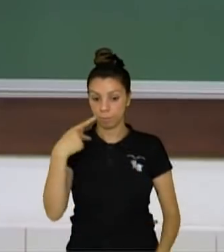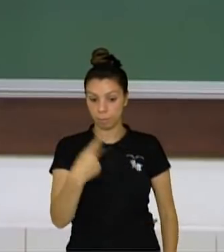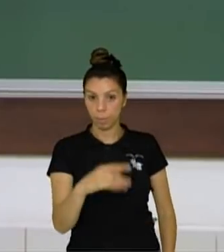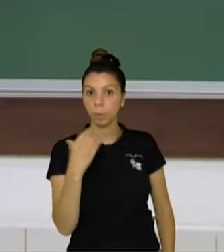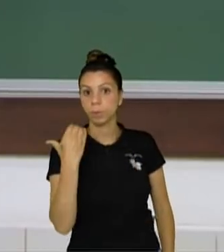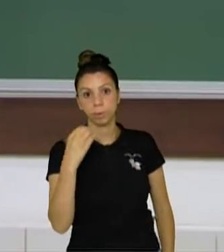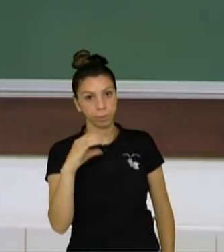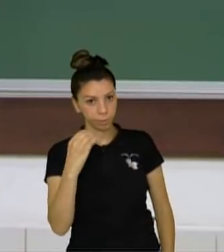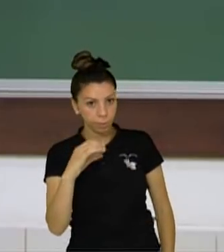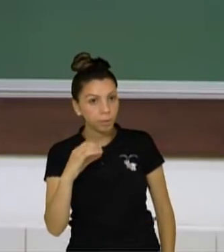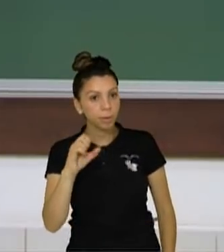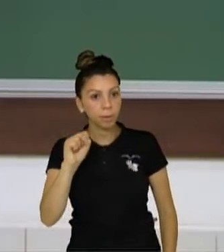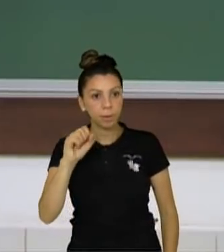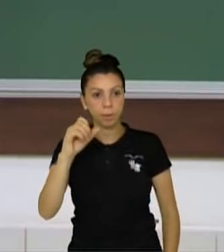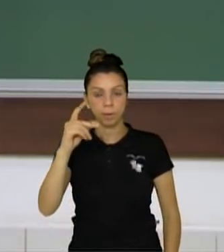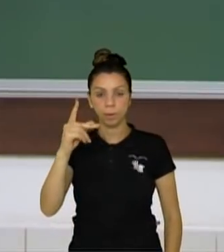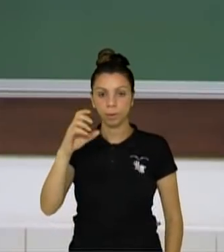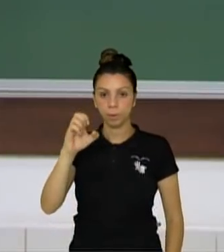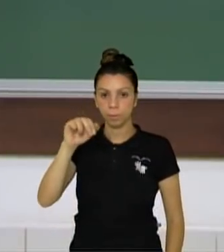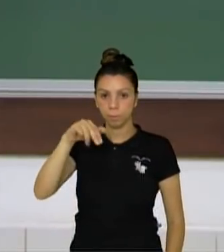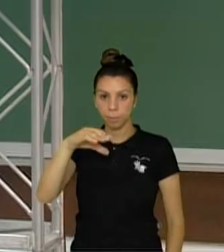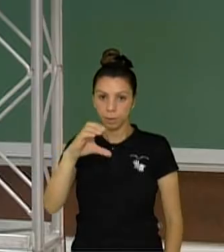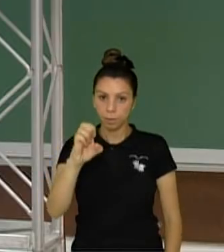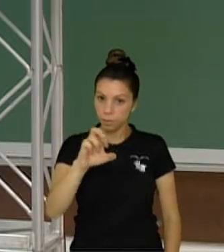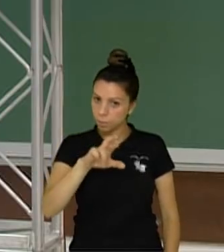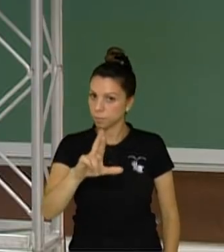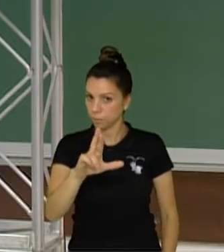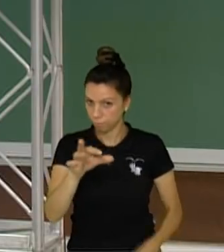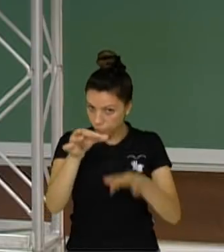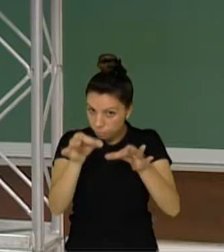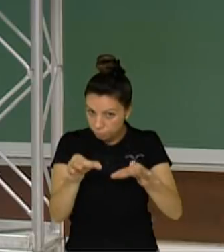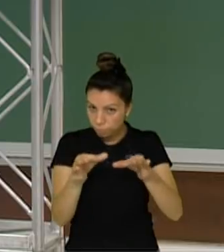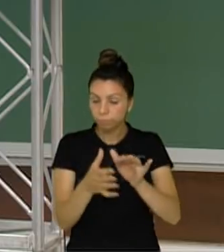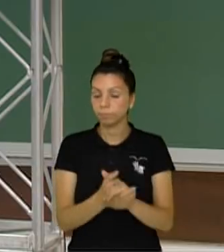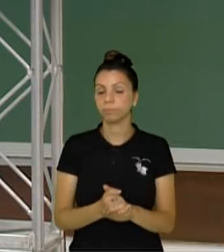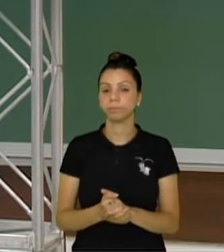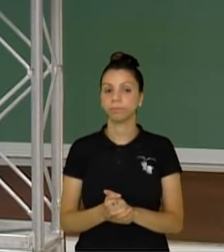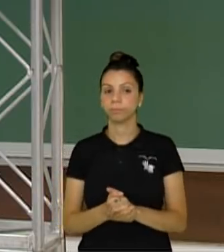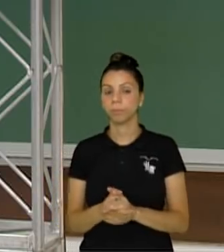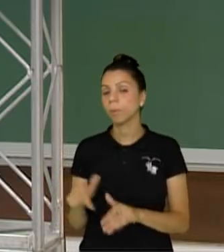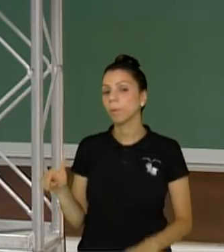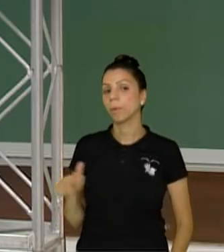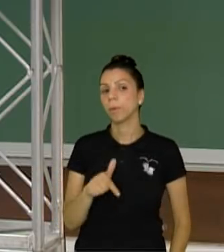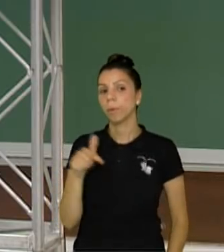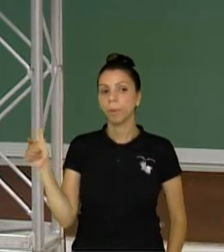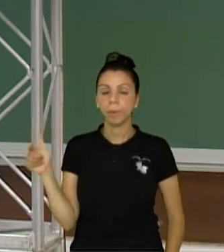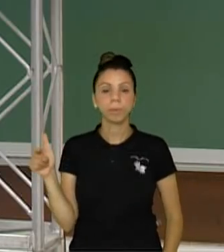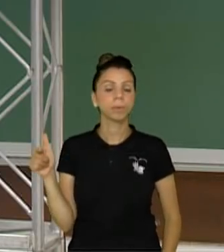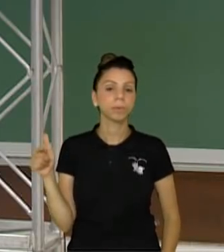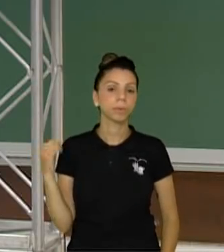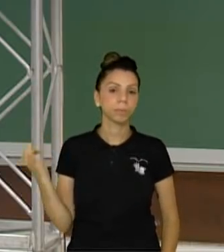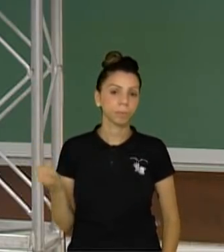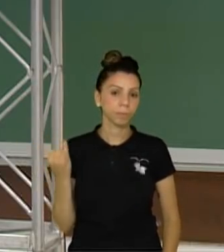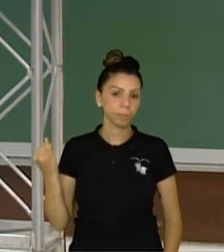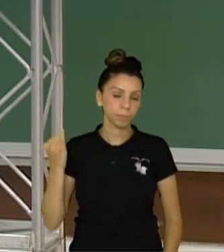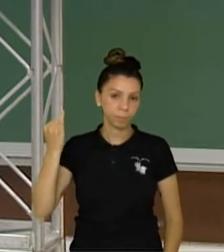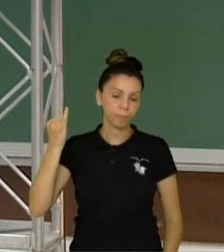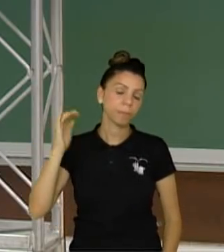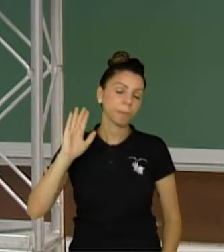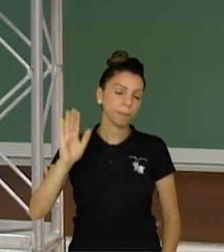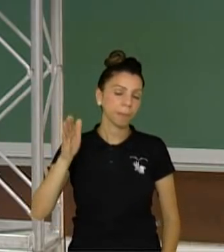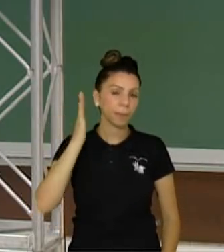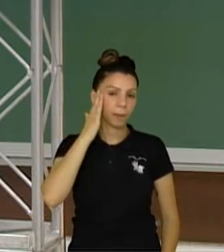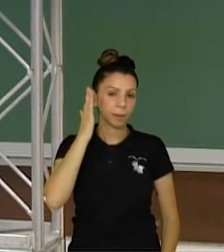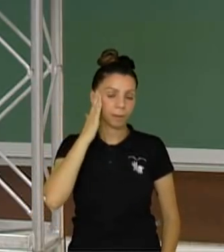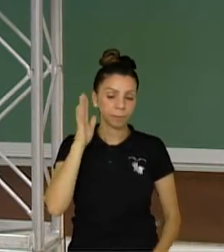Spencer, correto? E uma outra questão, tá, muito importante é que, conforme já foi